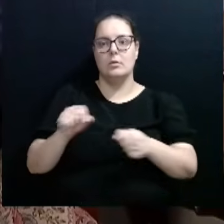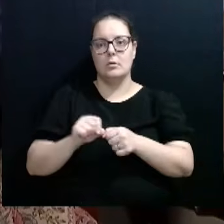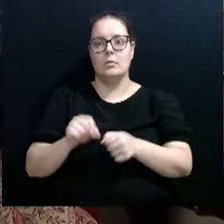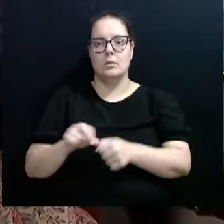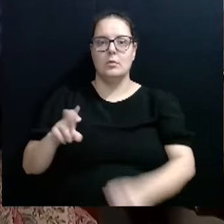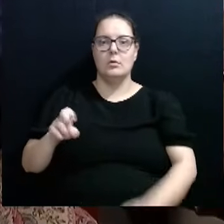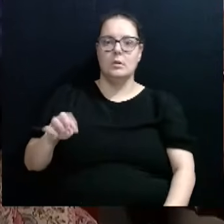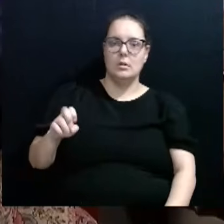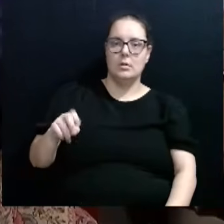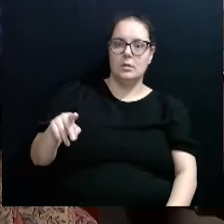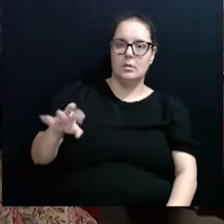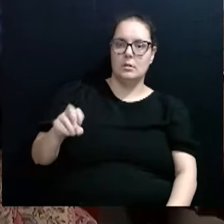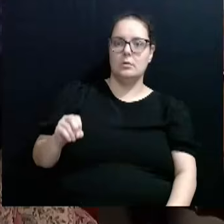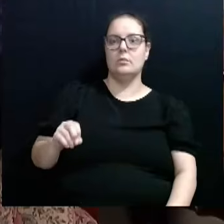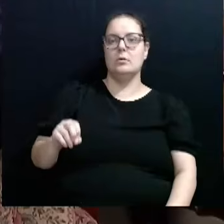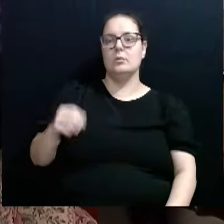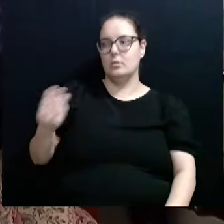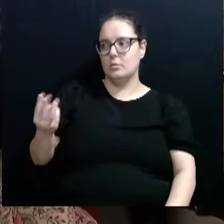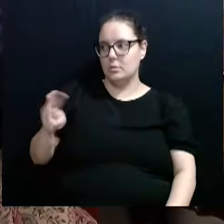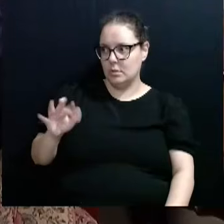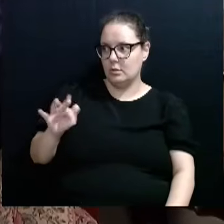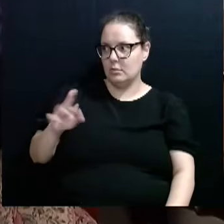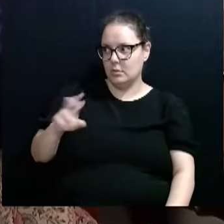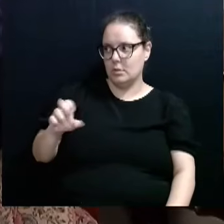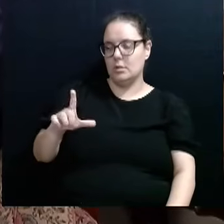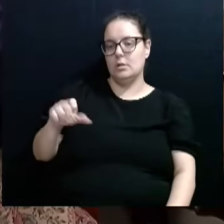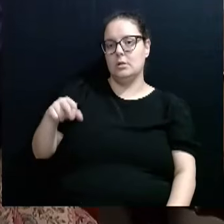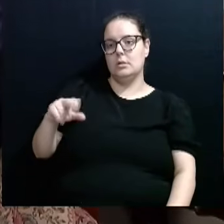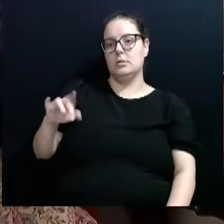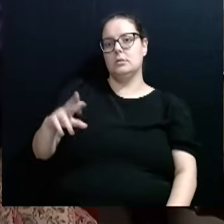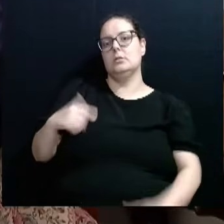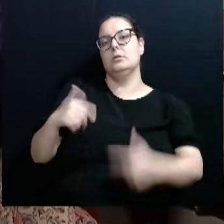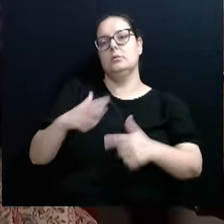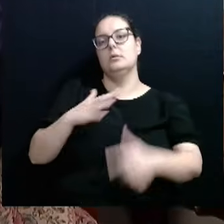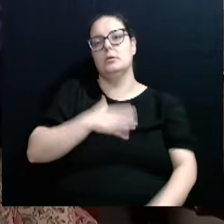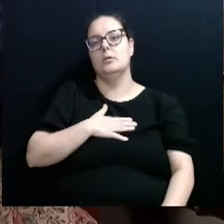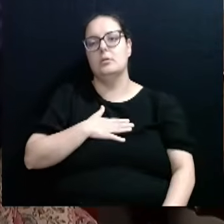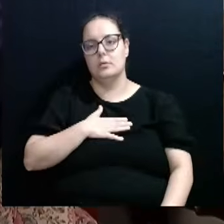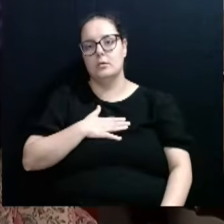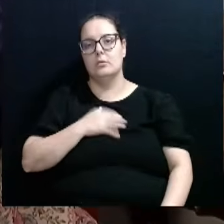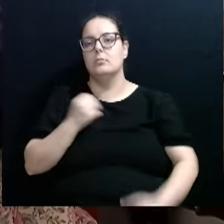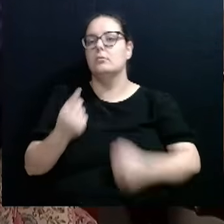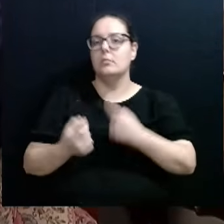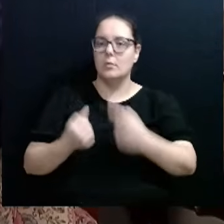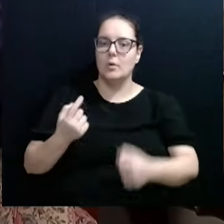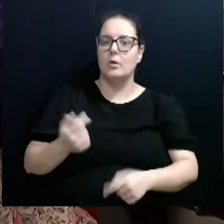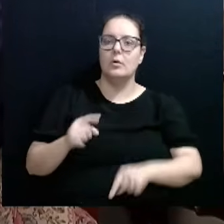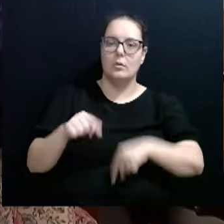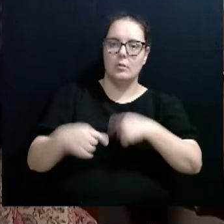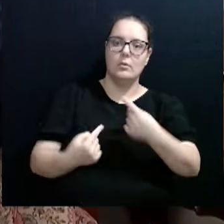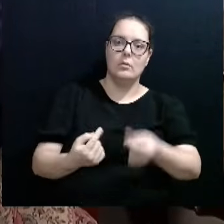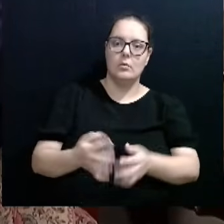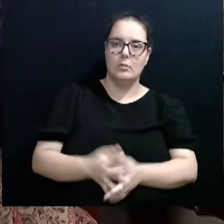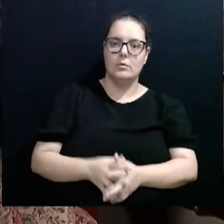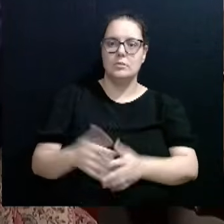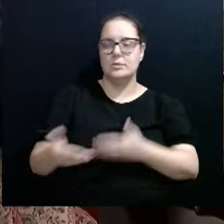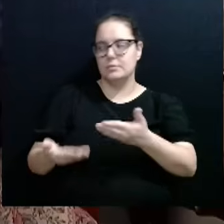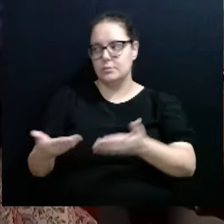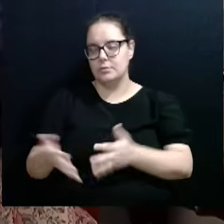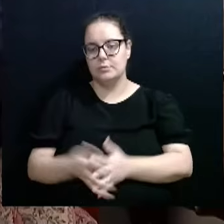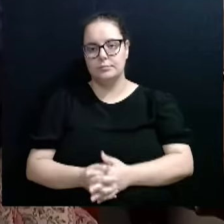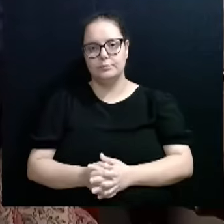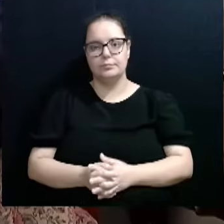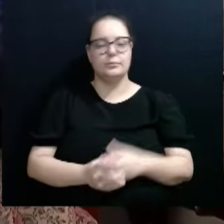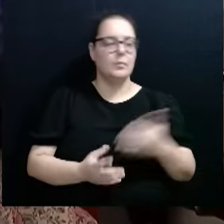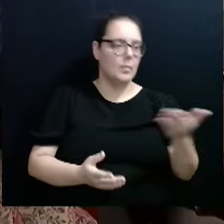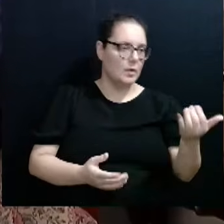3 freelance que trabalham para mim e ocasionalmente para algum outro. Mas aí você disse, em